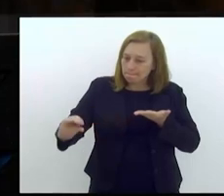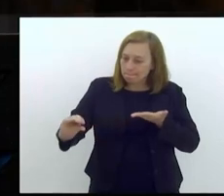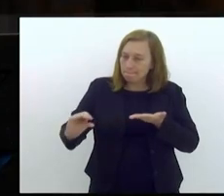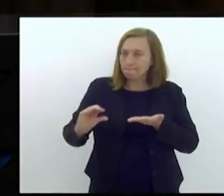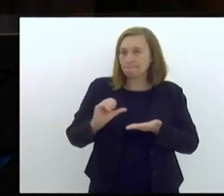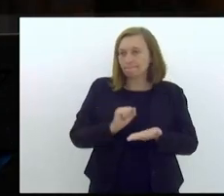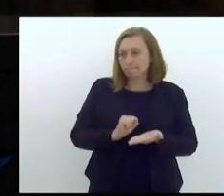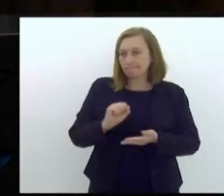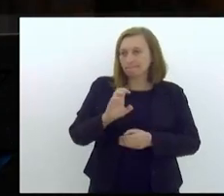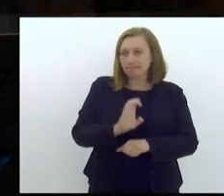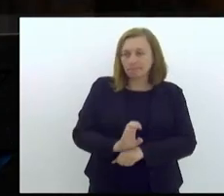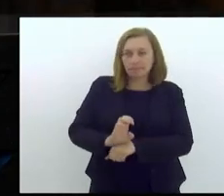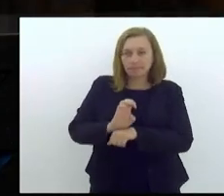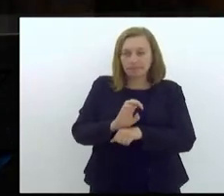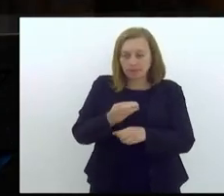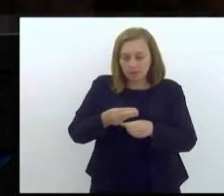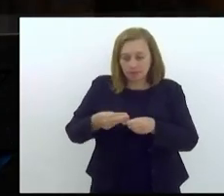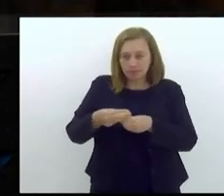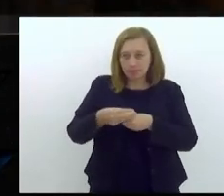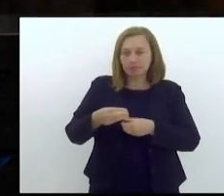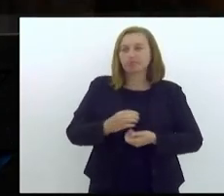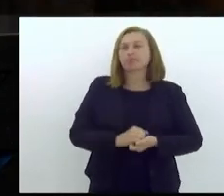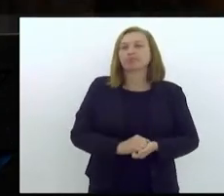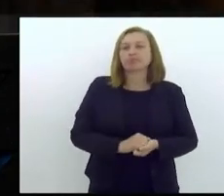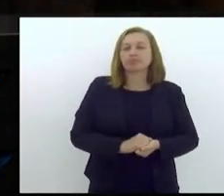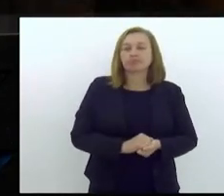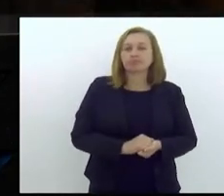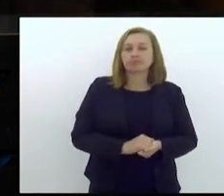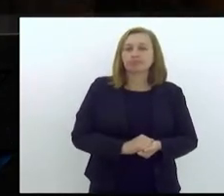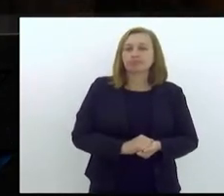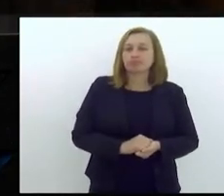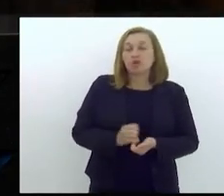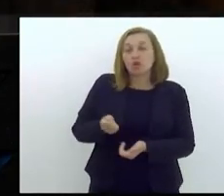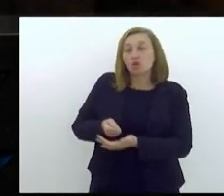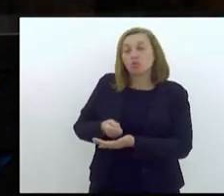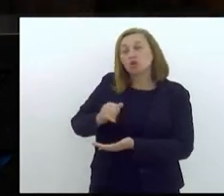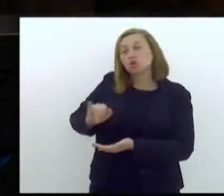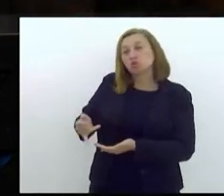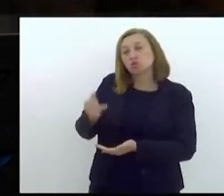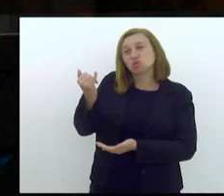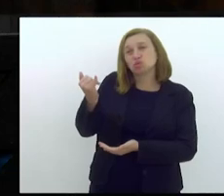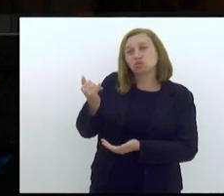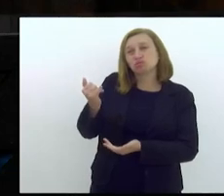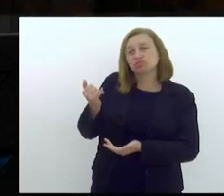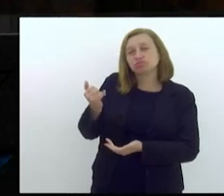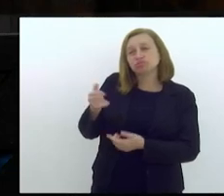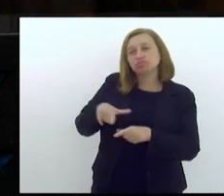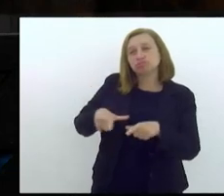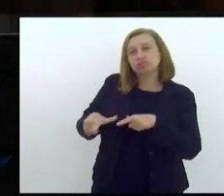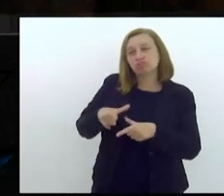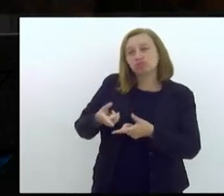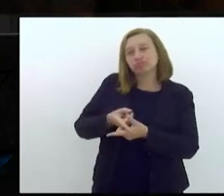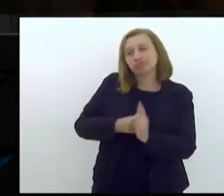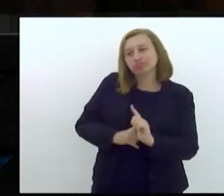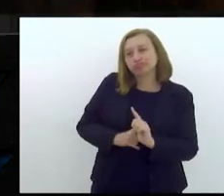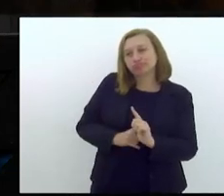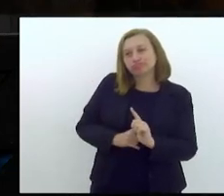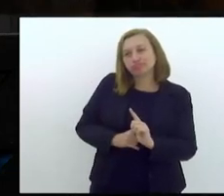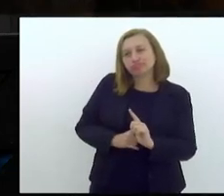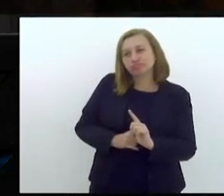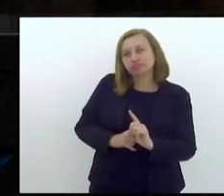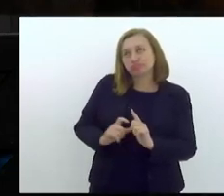para os estados e municípios ela cobram juros reais no serviço da dívida